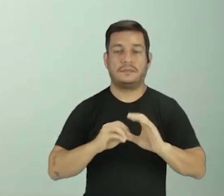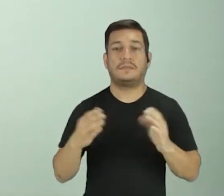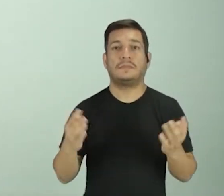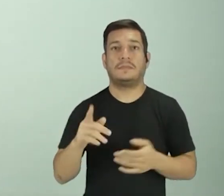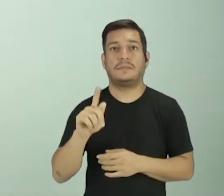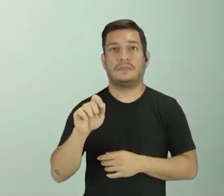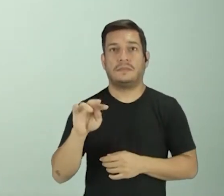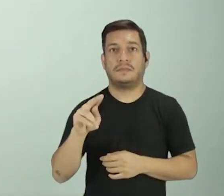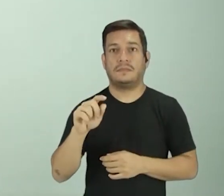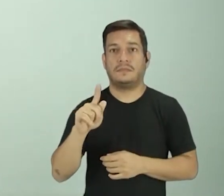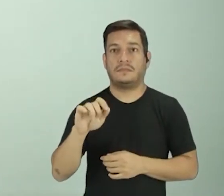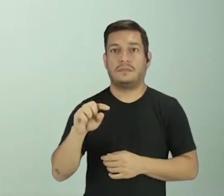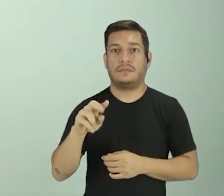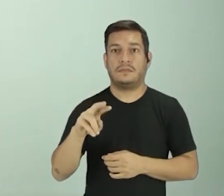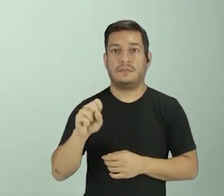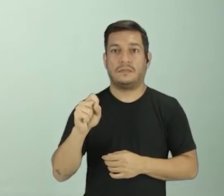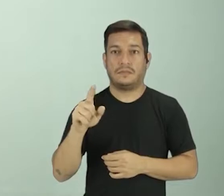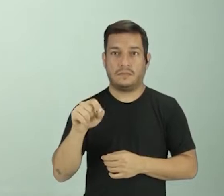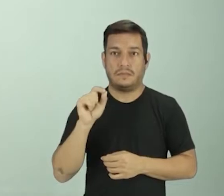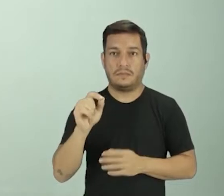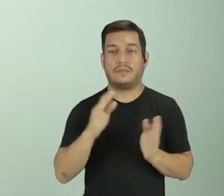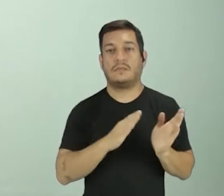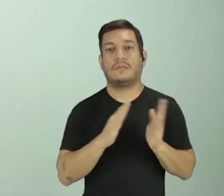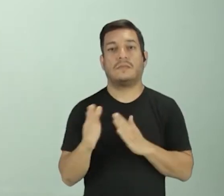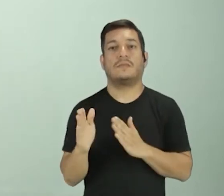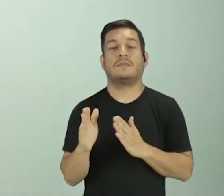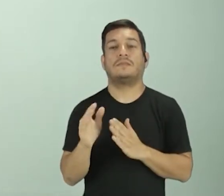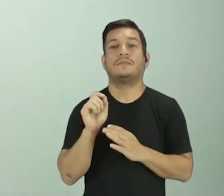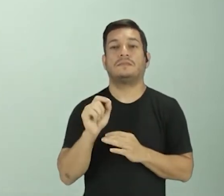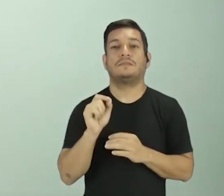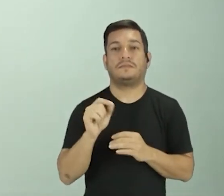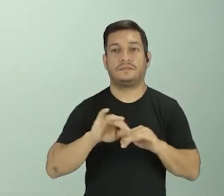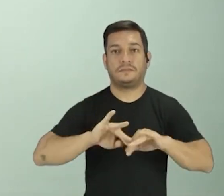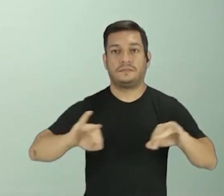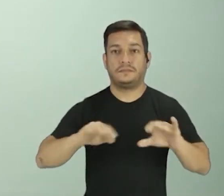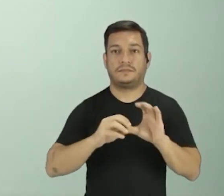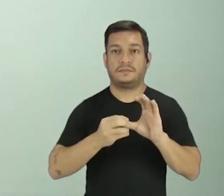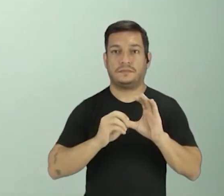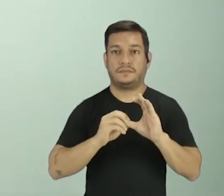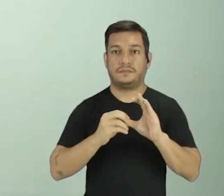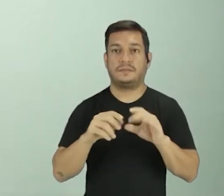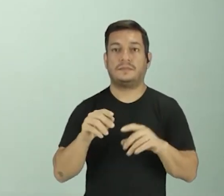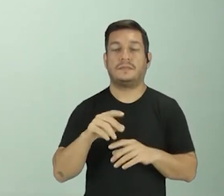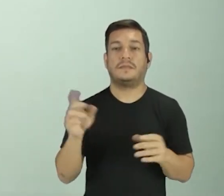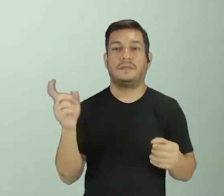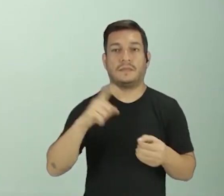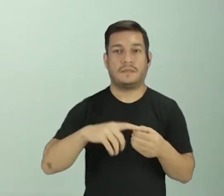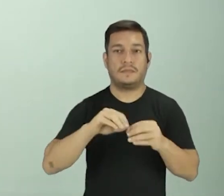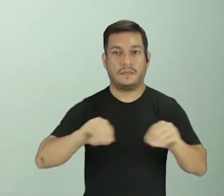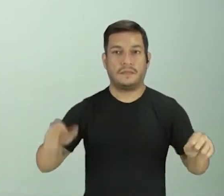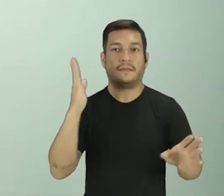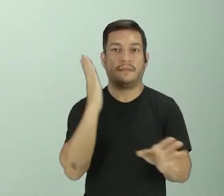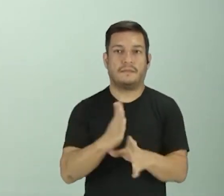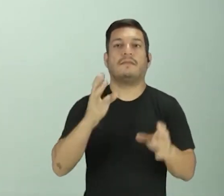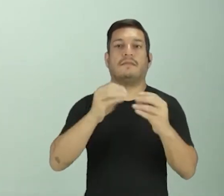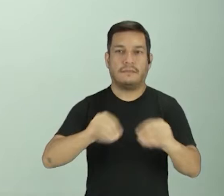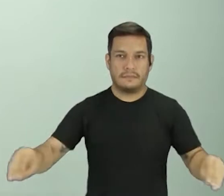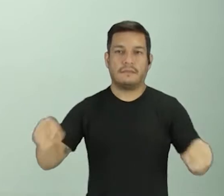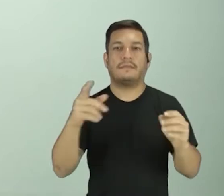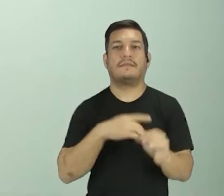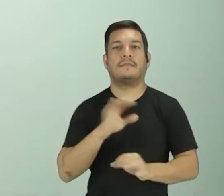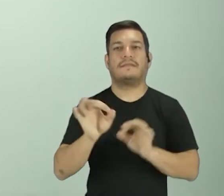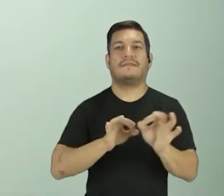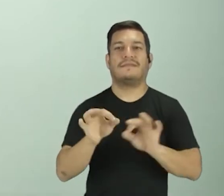a gametogênese nada mais é do que um processo de divisões celulares, mitose e meiose, para a formação